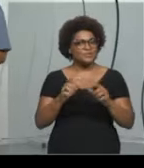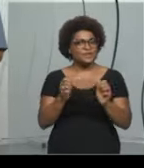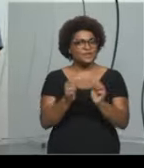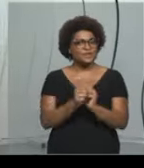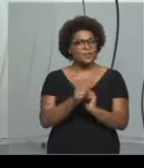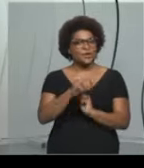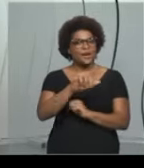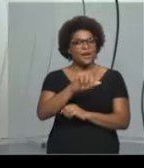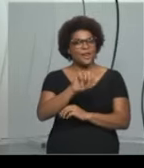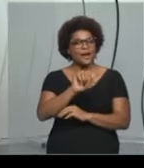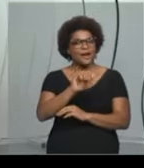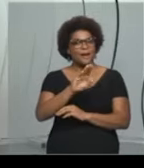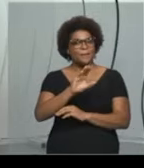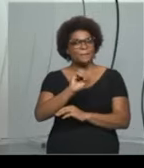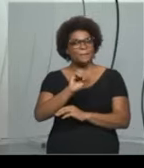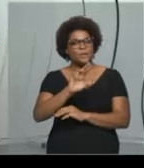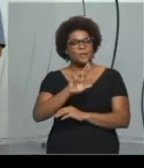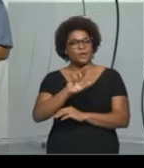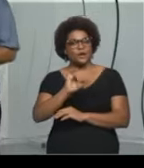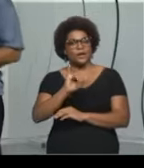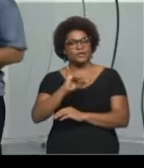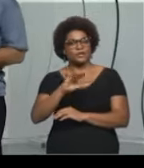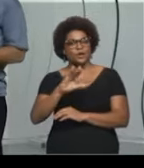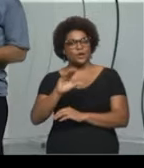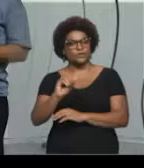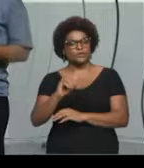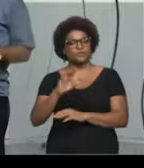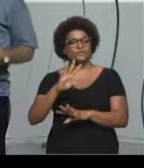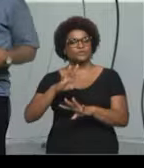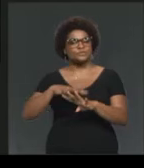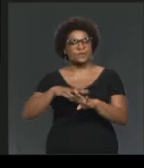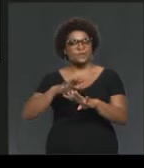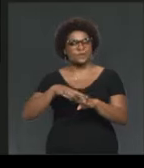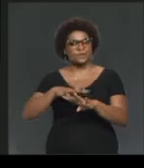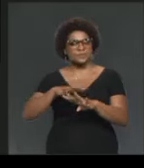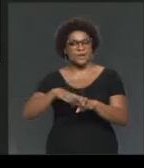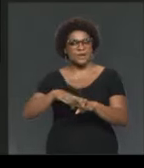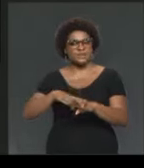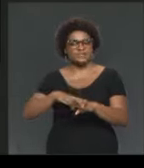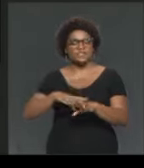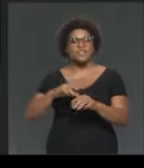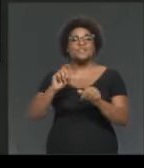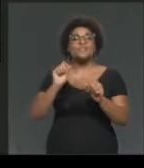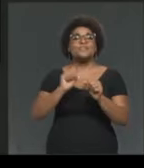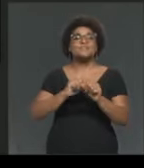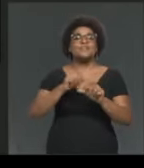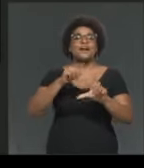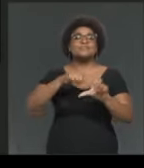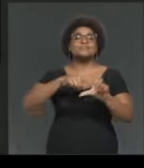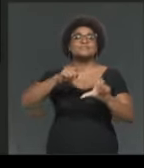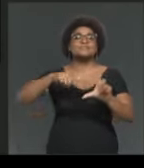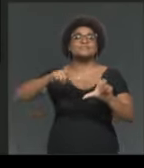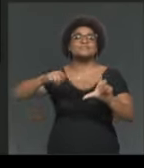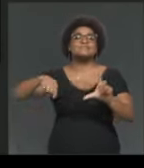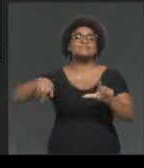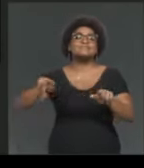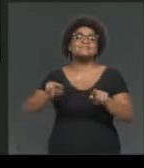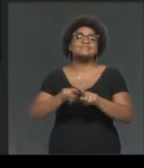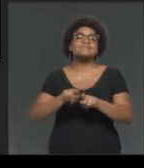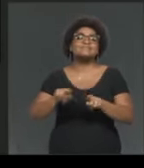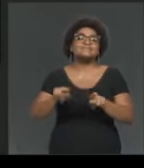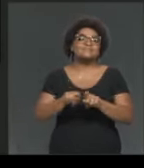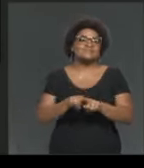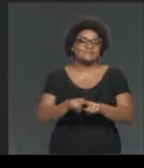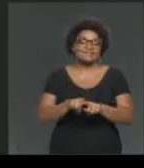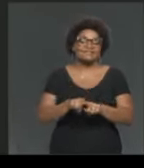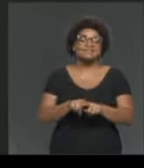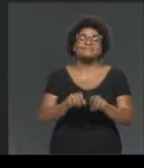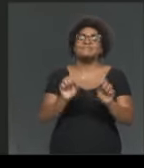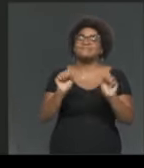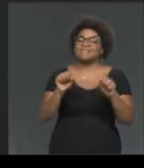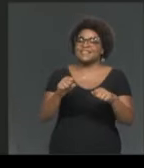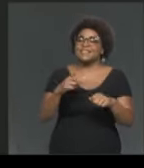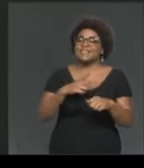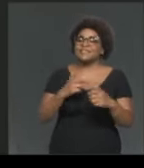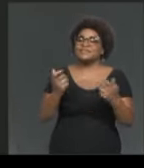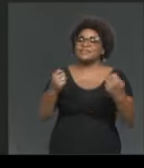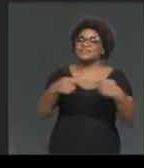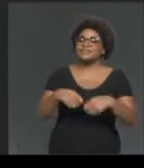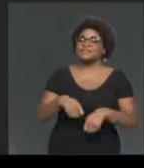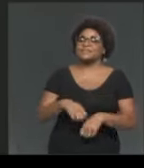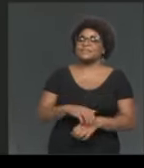matemática. E o programa faz o gráfico também. Não está na programação, né, mas só para te mostrar que tem essa